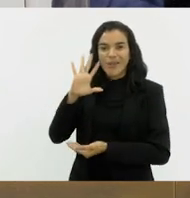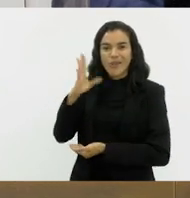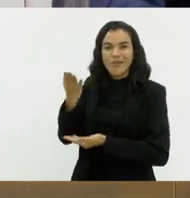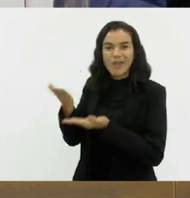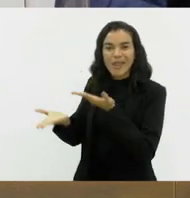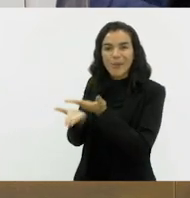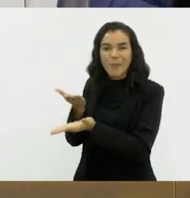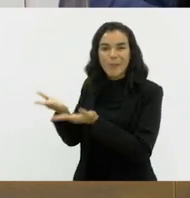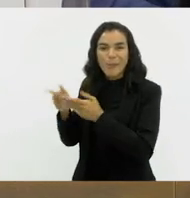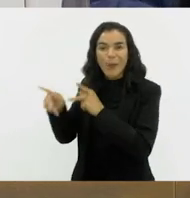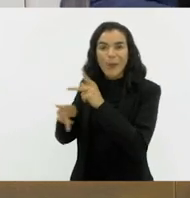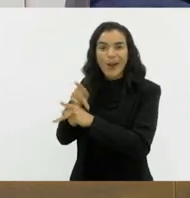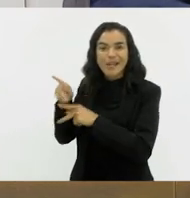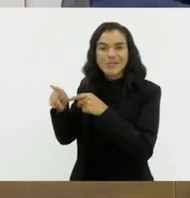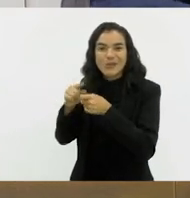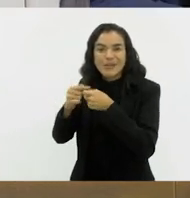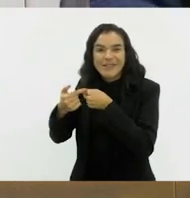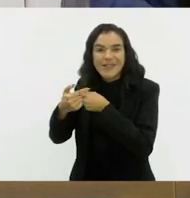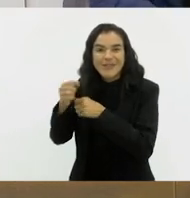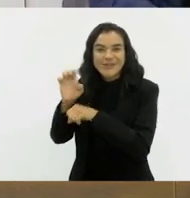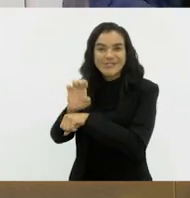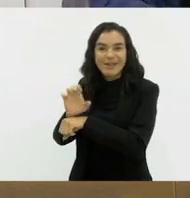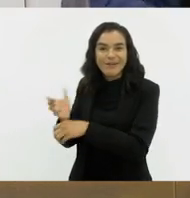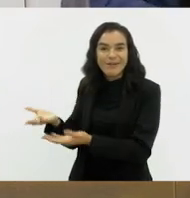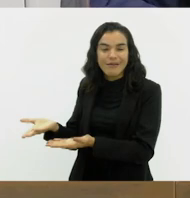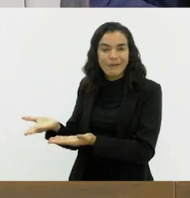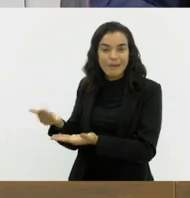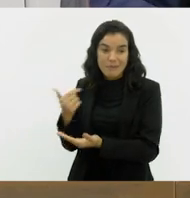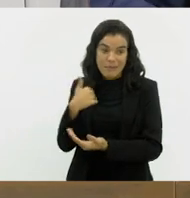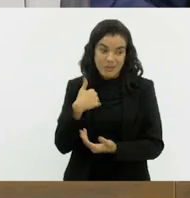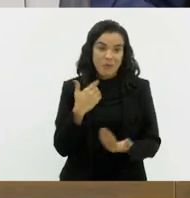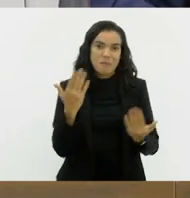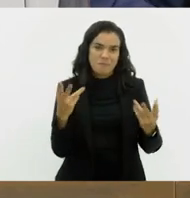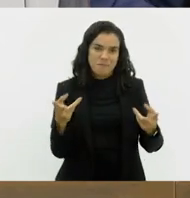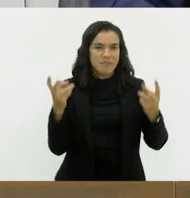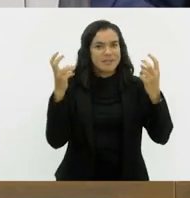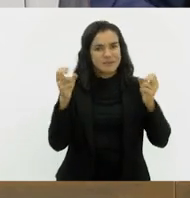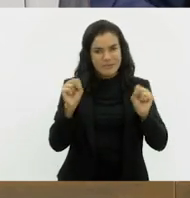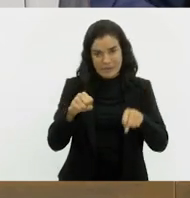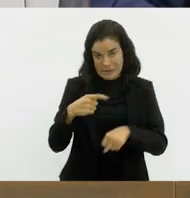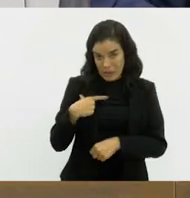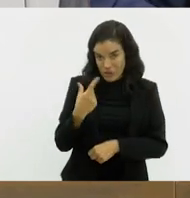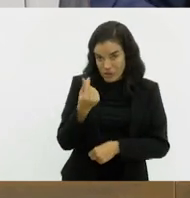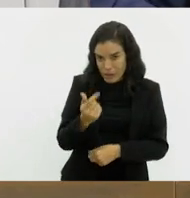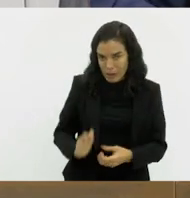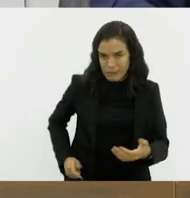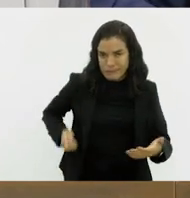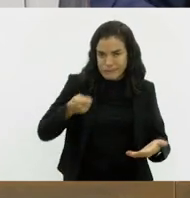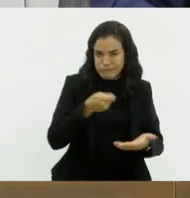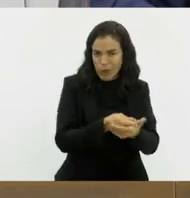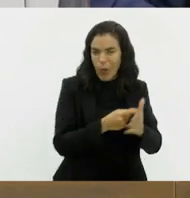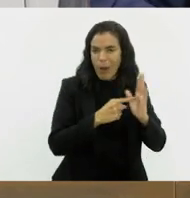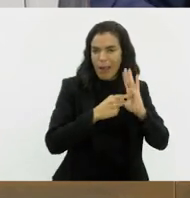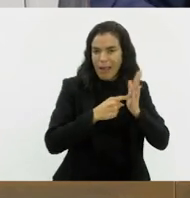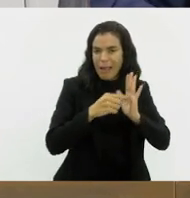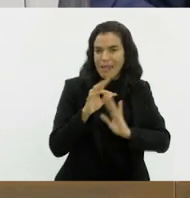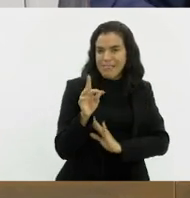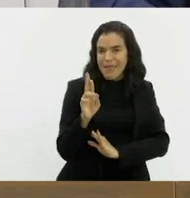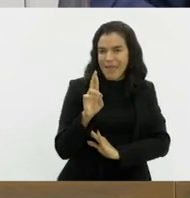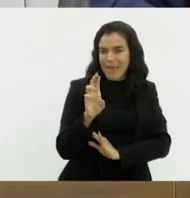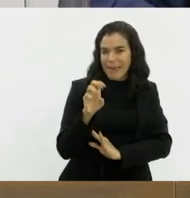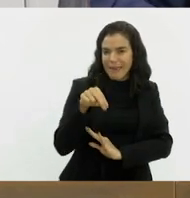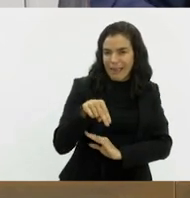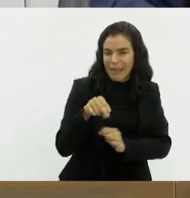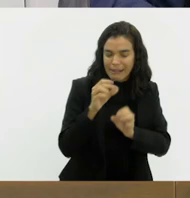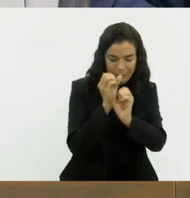do interior do Estado. Mas que, na minha avaliação, precisava. Se eu tivesse dinheiro, eu colocaria uma máquina de TRM, né,